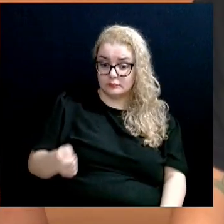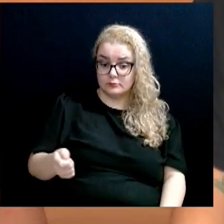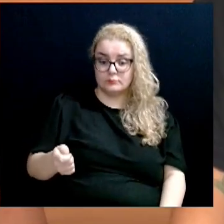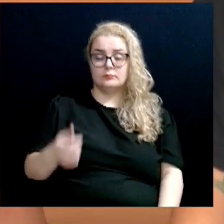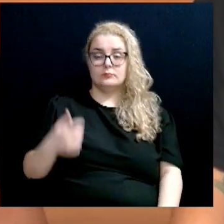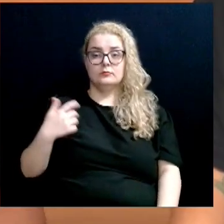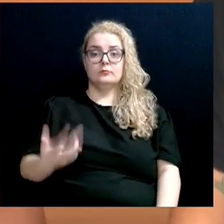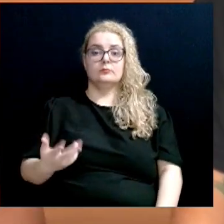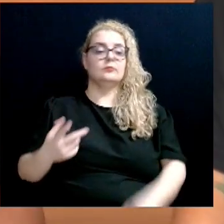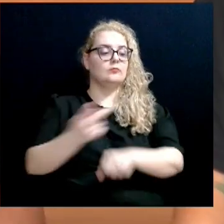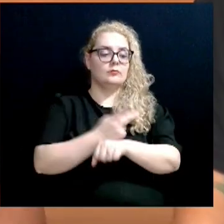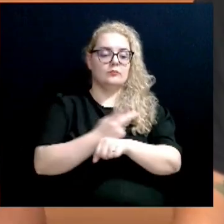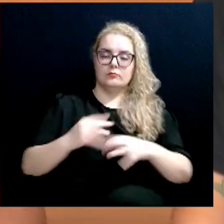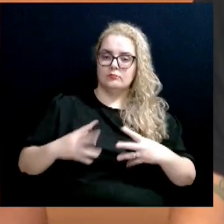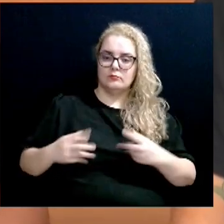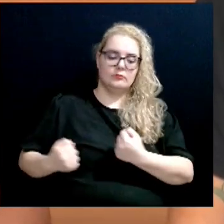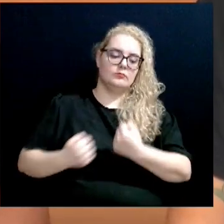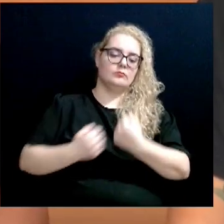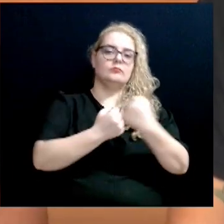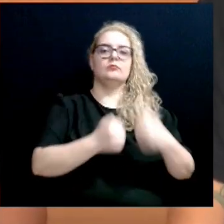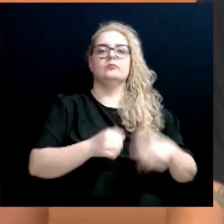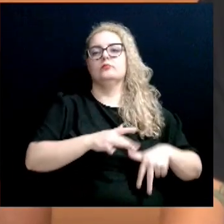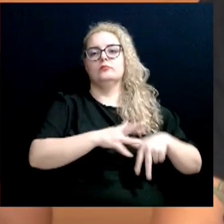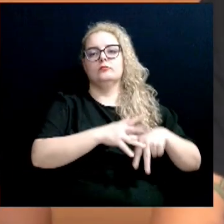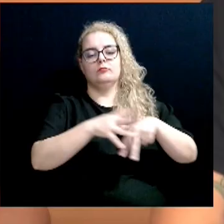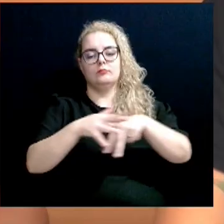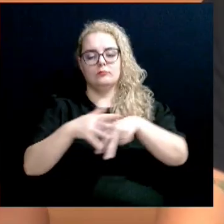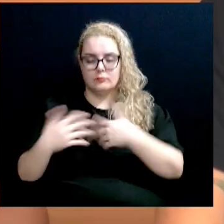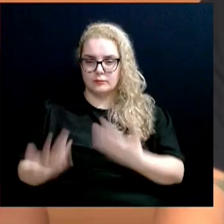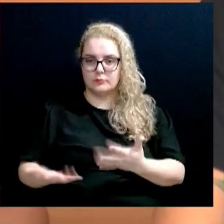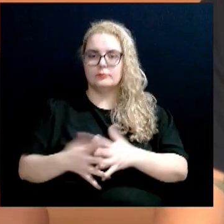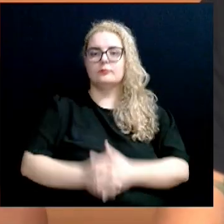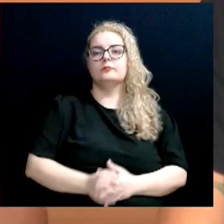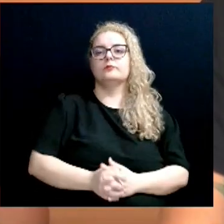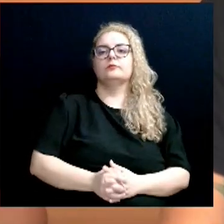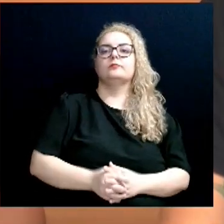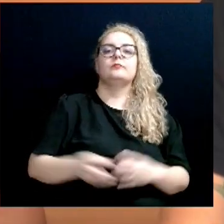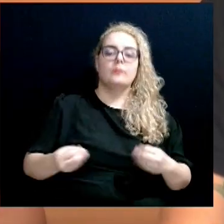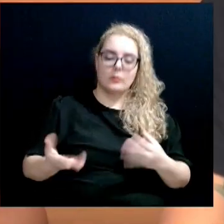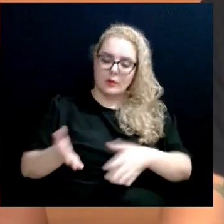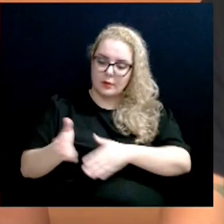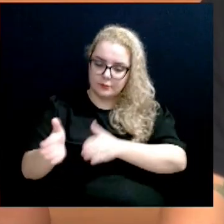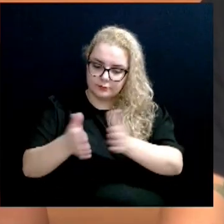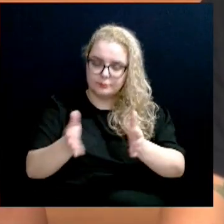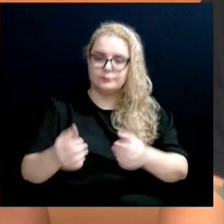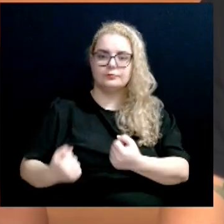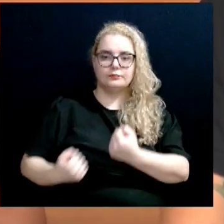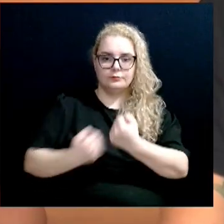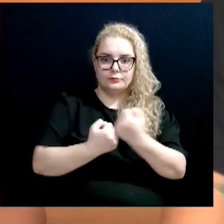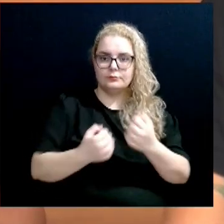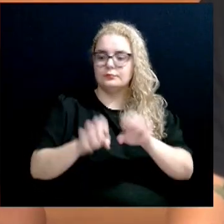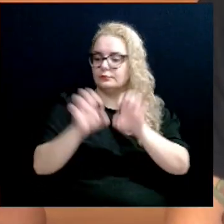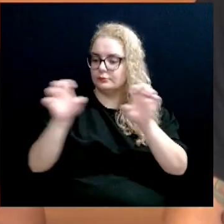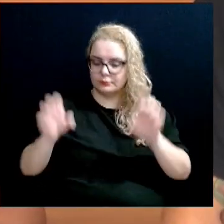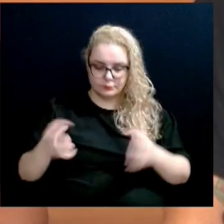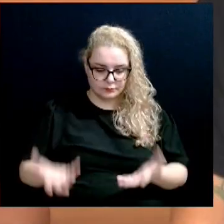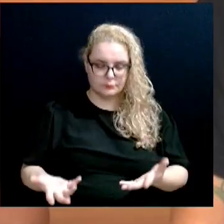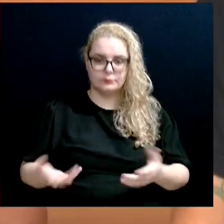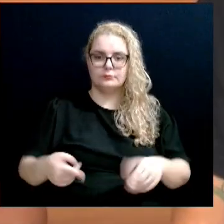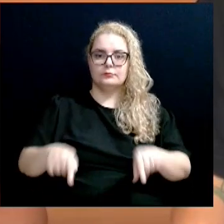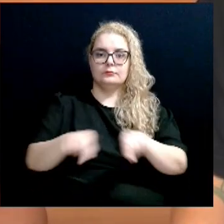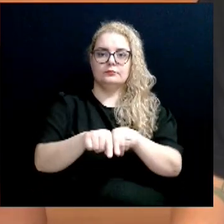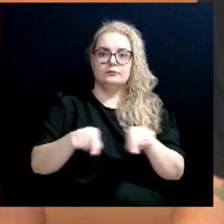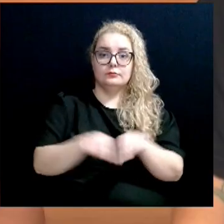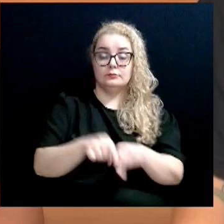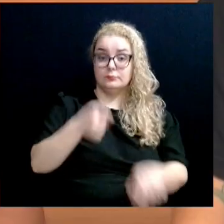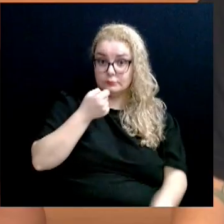todo esse apoio aos pacientes, dando direcionamento, apoio, estrutura, além do remédio em si,